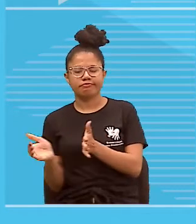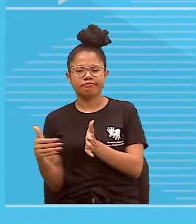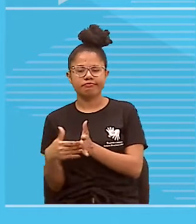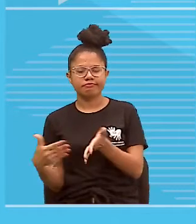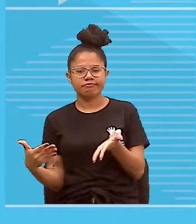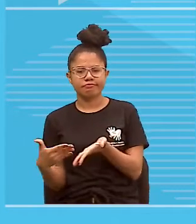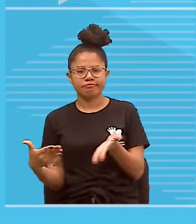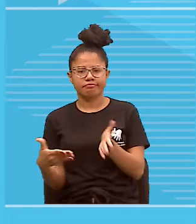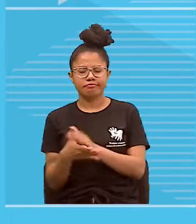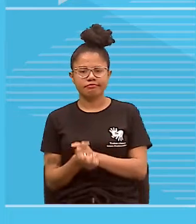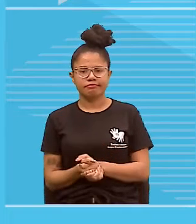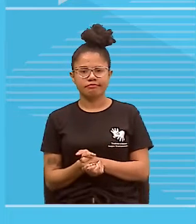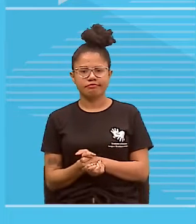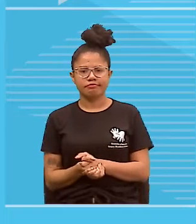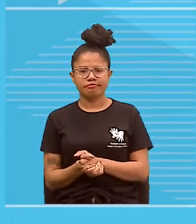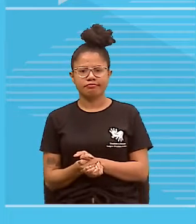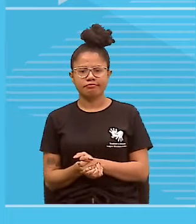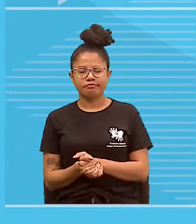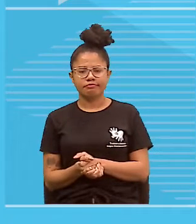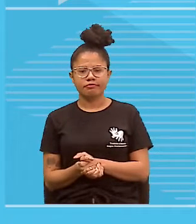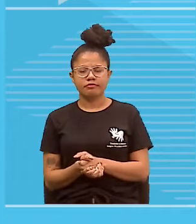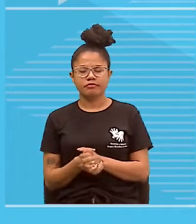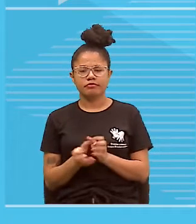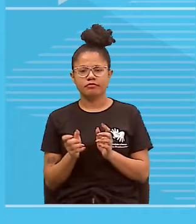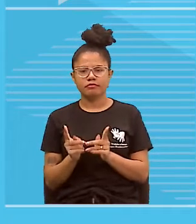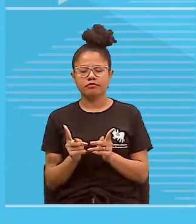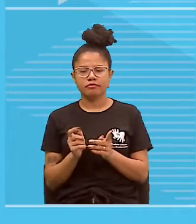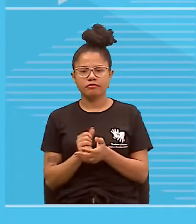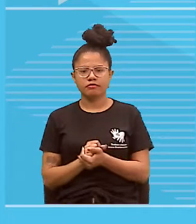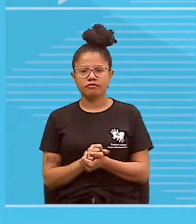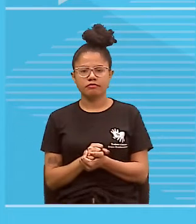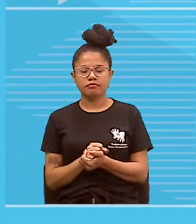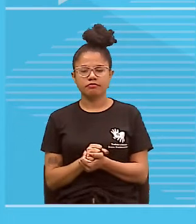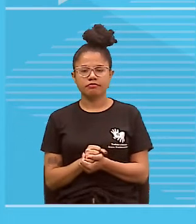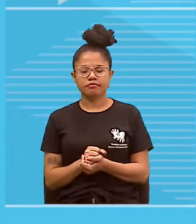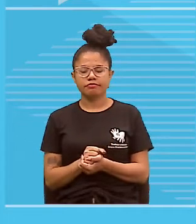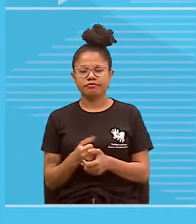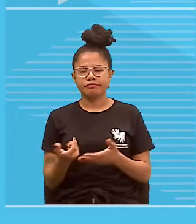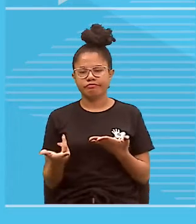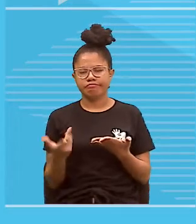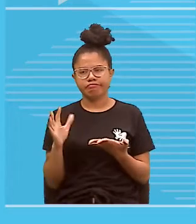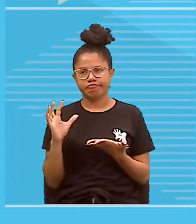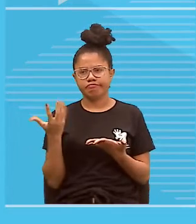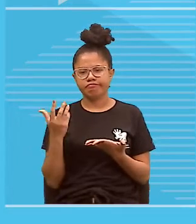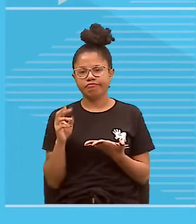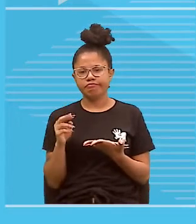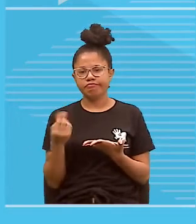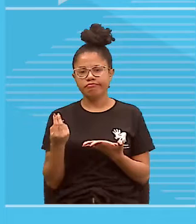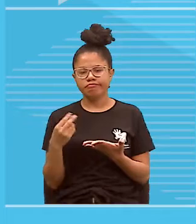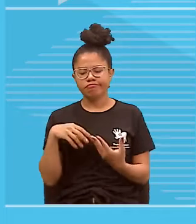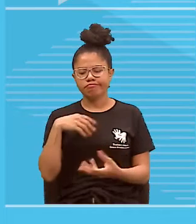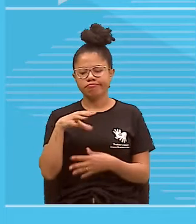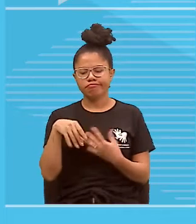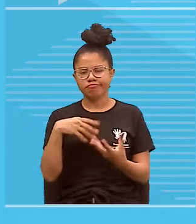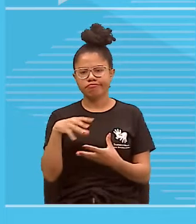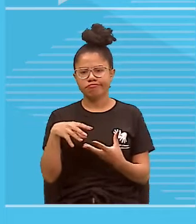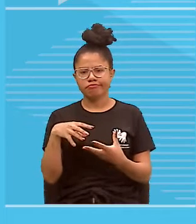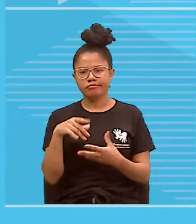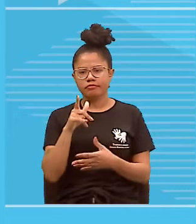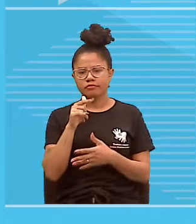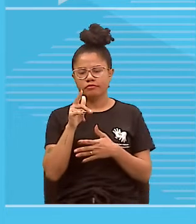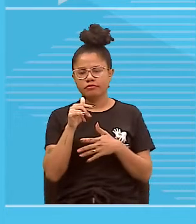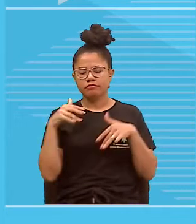mudanças geralmente mudanças bem drásticas né ou do clima ou de algum cataclismo algum